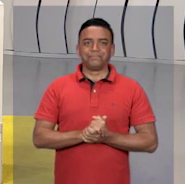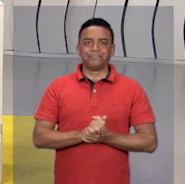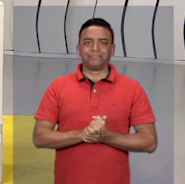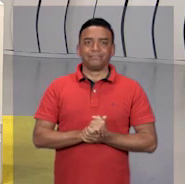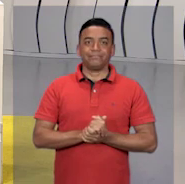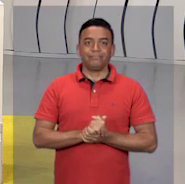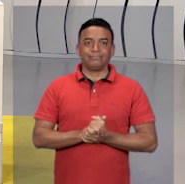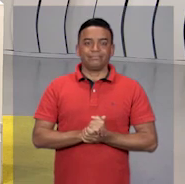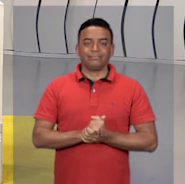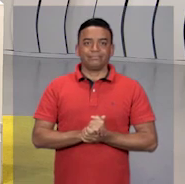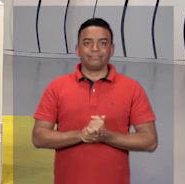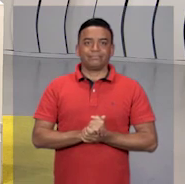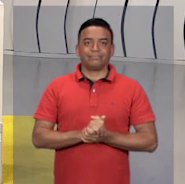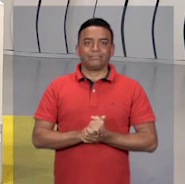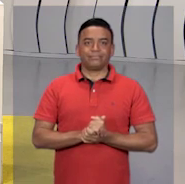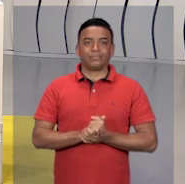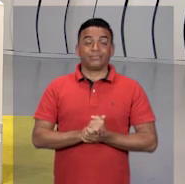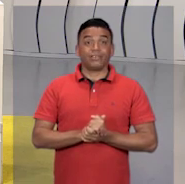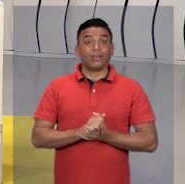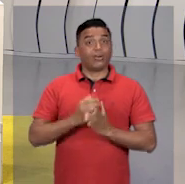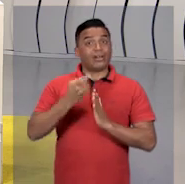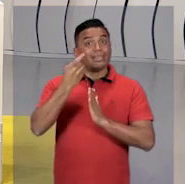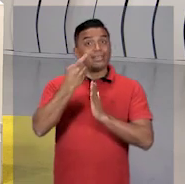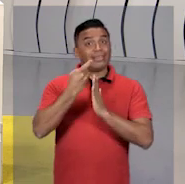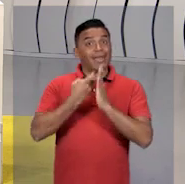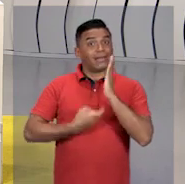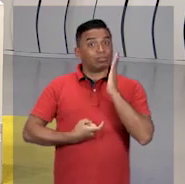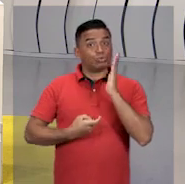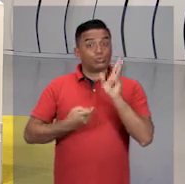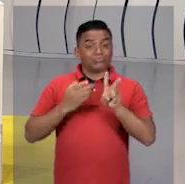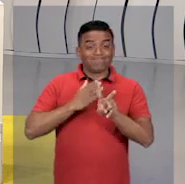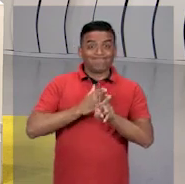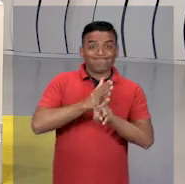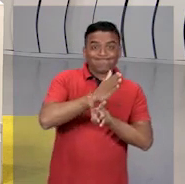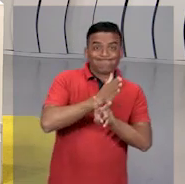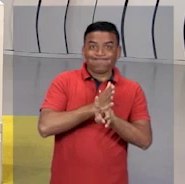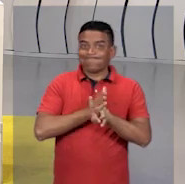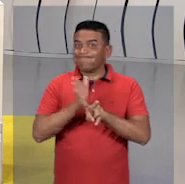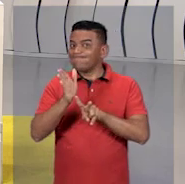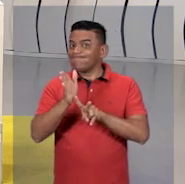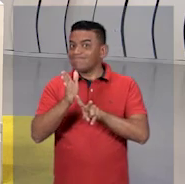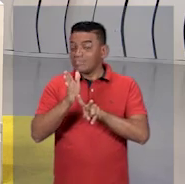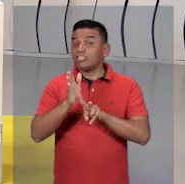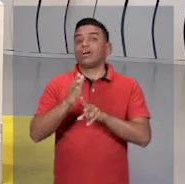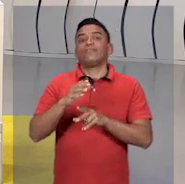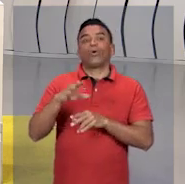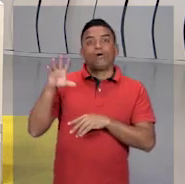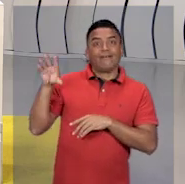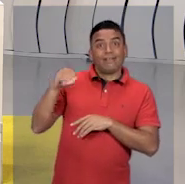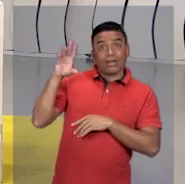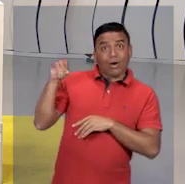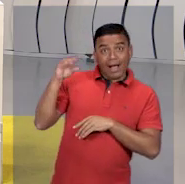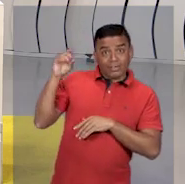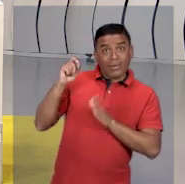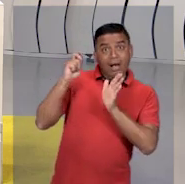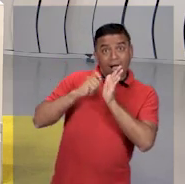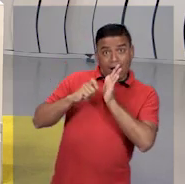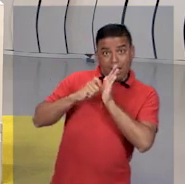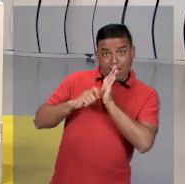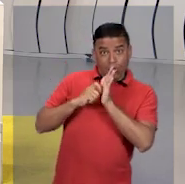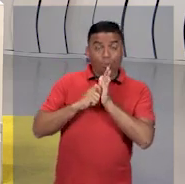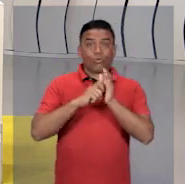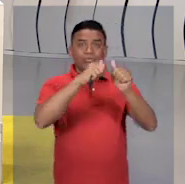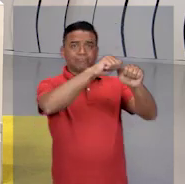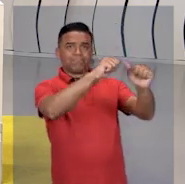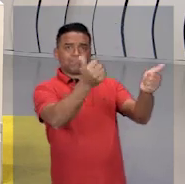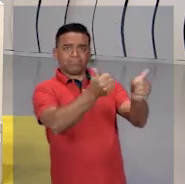Agora, falando sobre um texto híbrido. Já que a gente viu linguagem verbal e a gente viu a não verbal, a gente